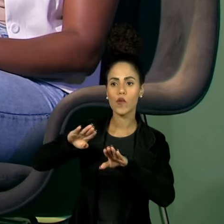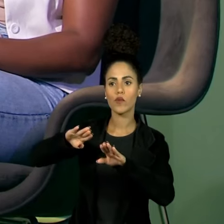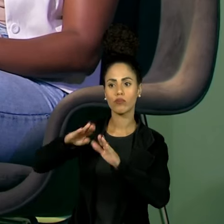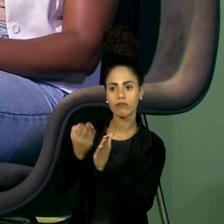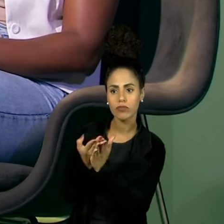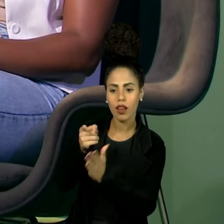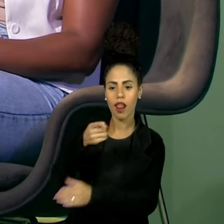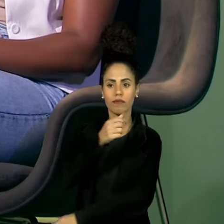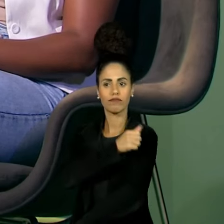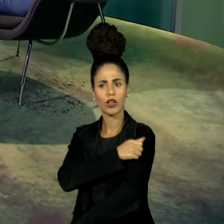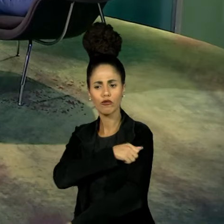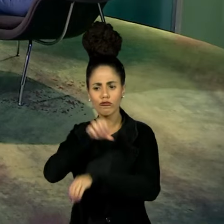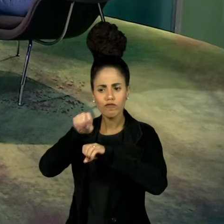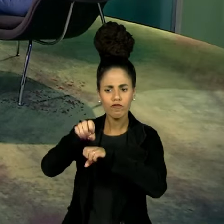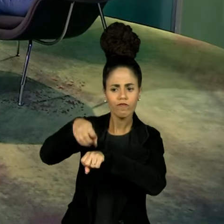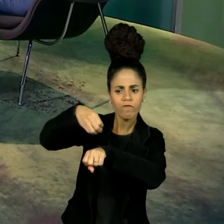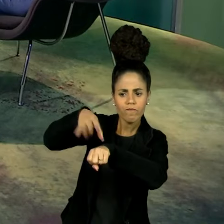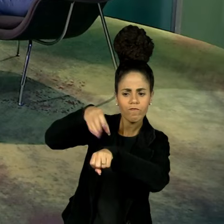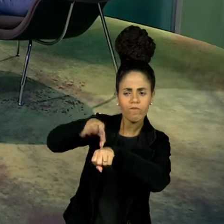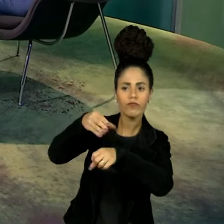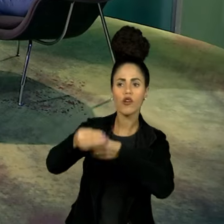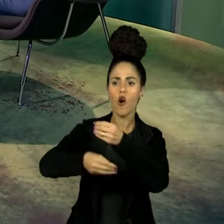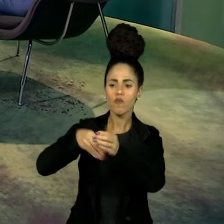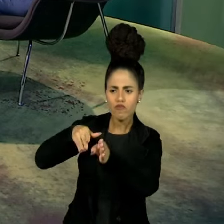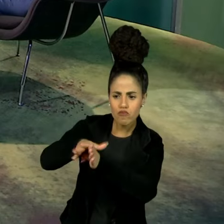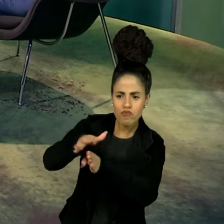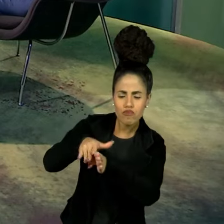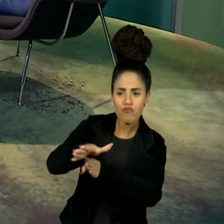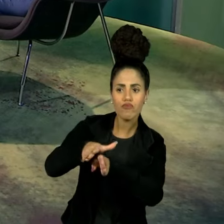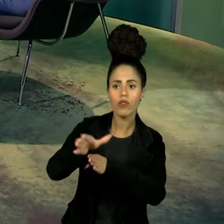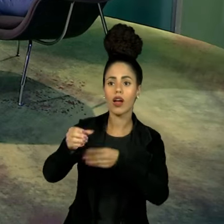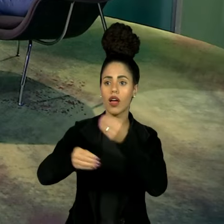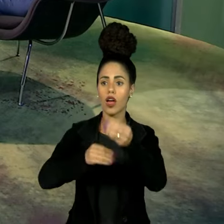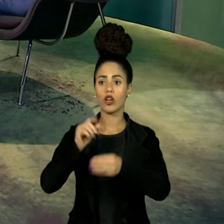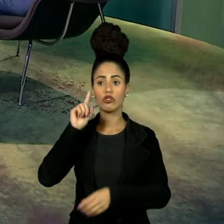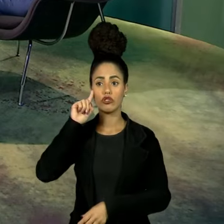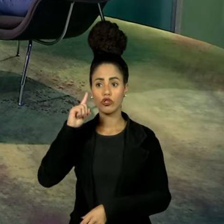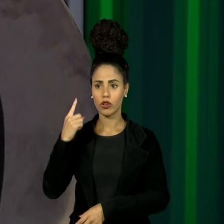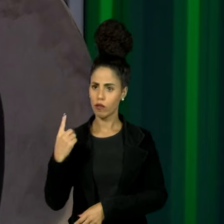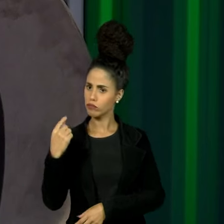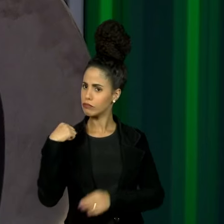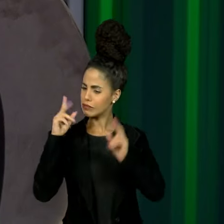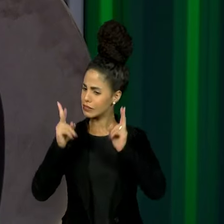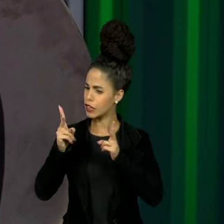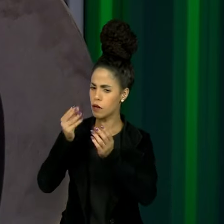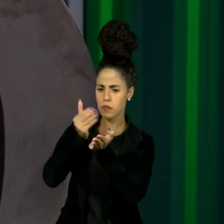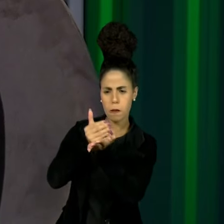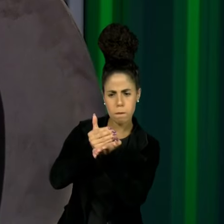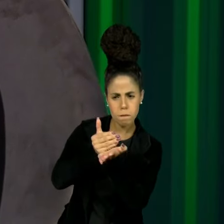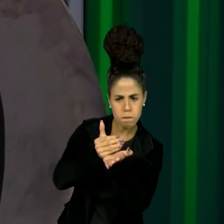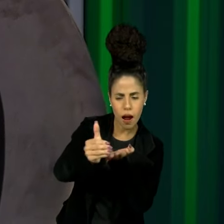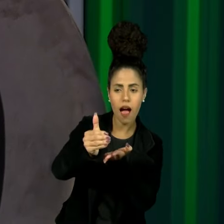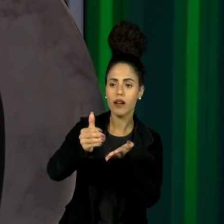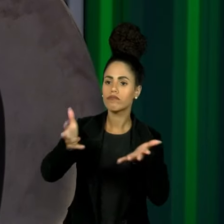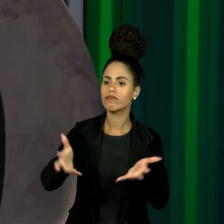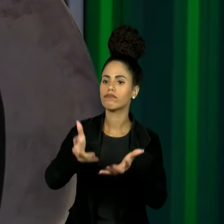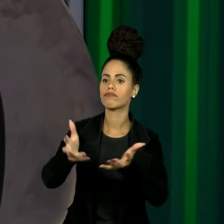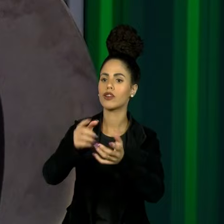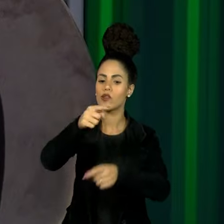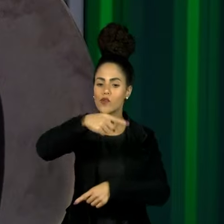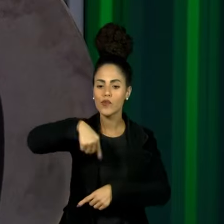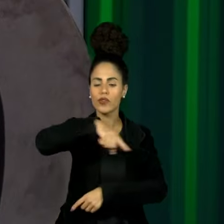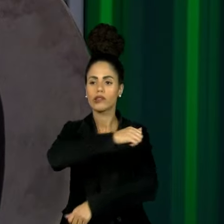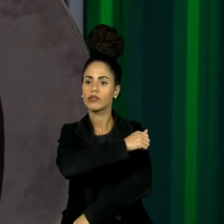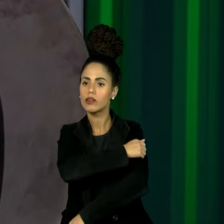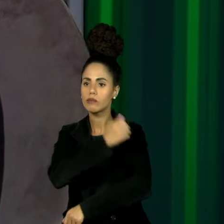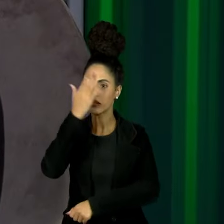dar toda a orientação, né, dentro da nossa capacitação, desde o dia 1 a gente incentiva com que cada um dos alunos já esteja